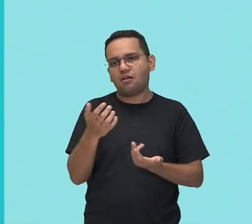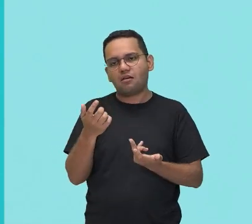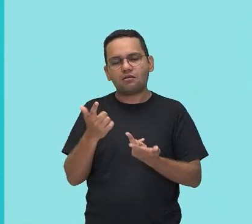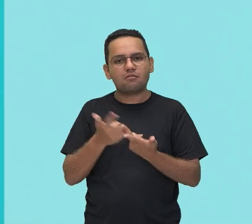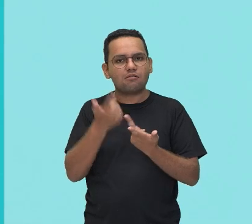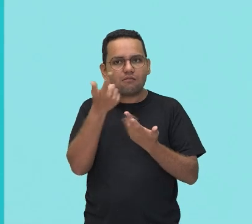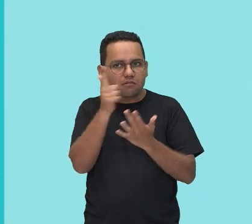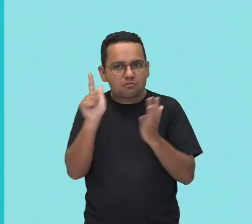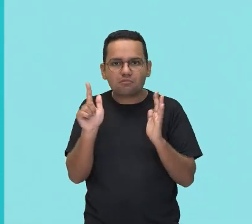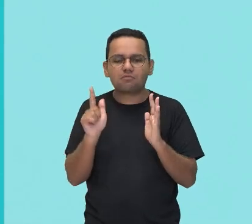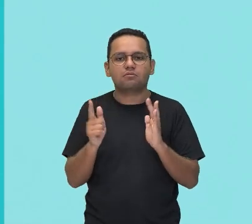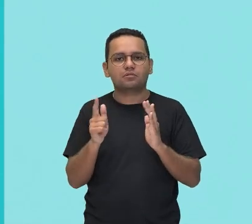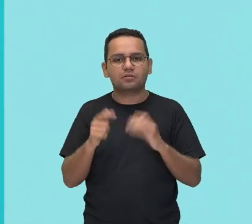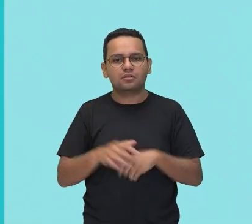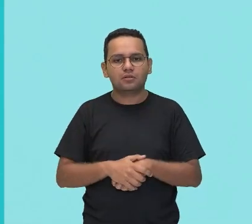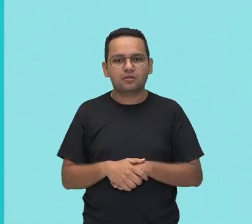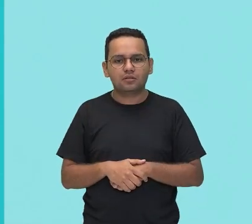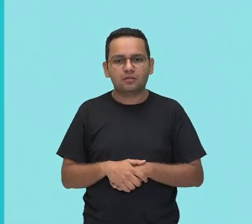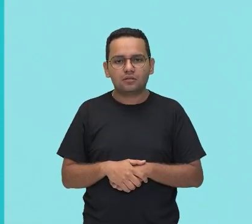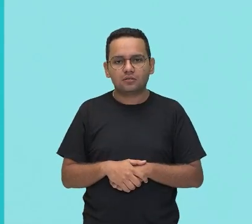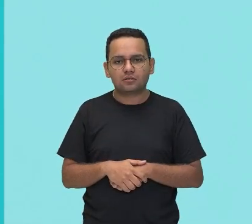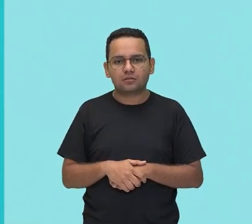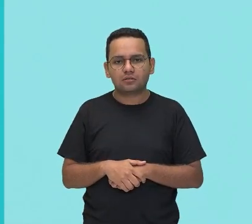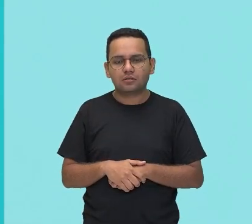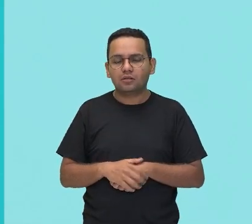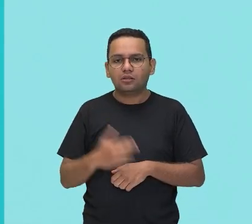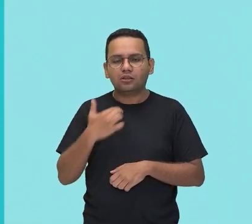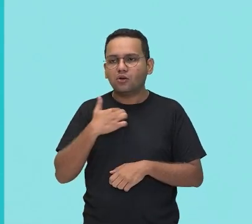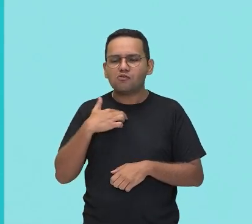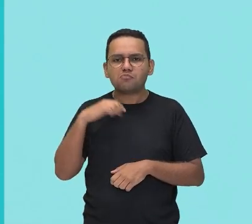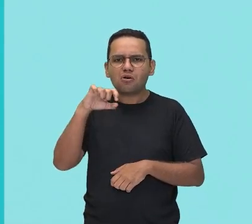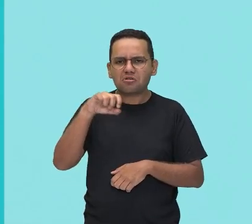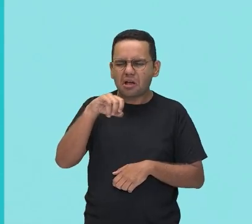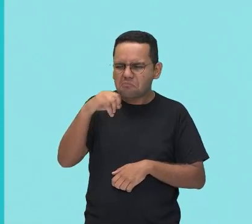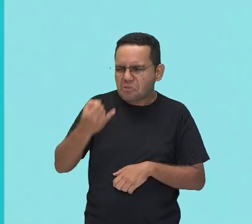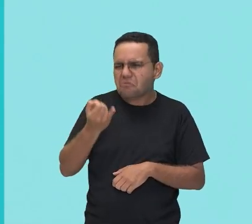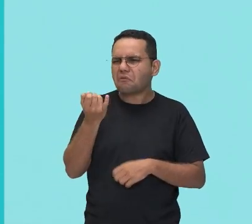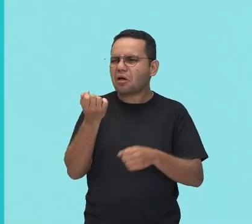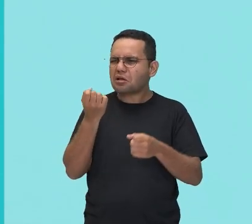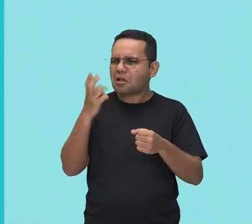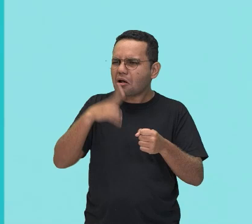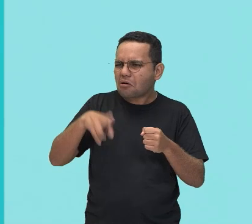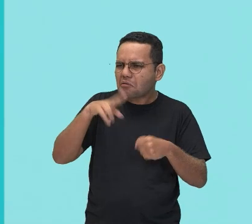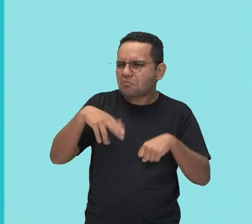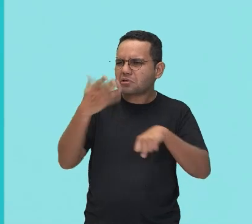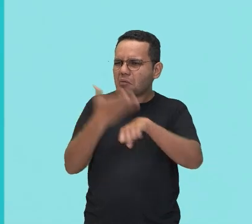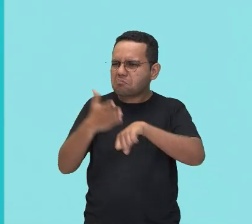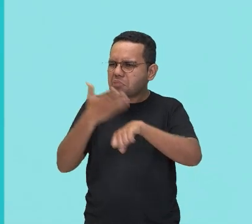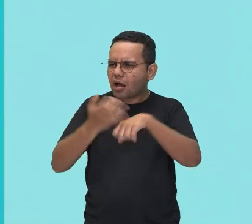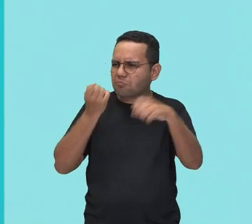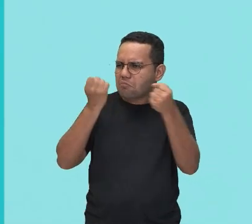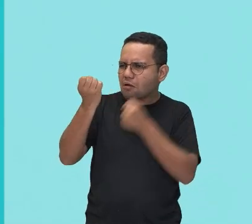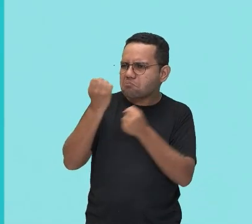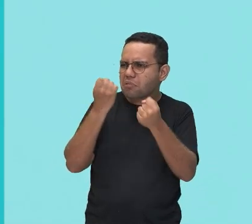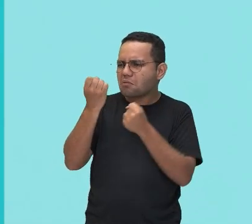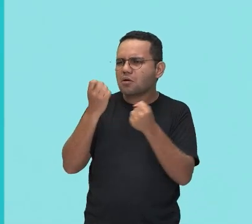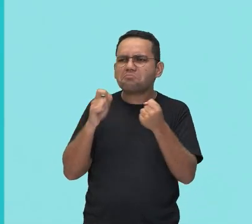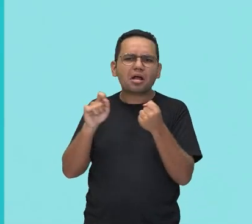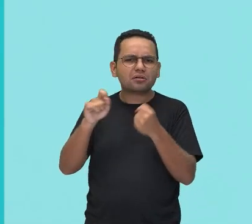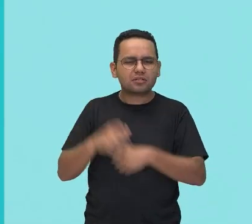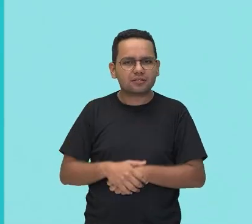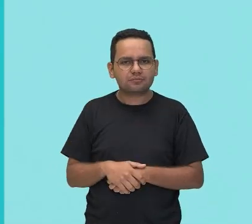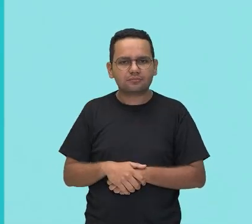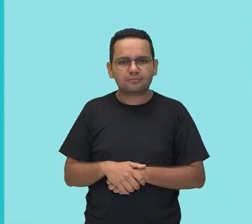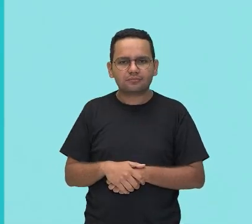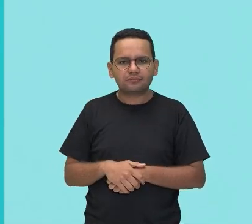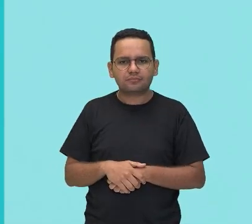você não pode, né, utilizar dessas armas, né, desses recursos que a luta te dá em